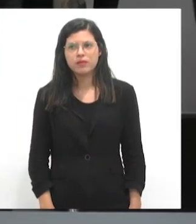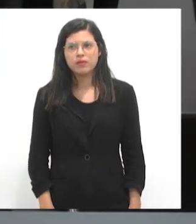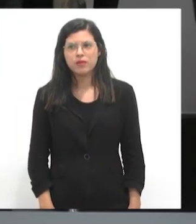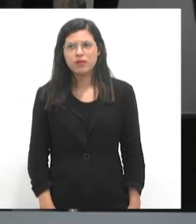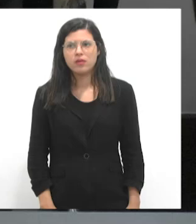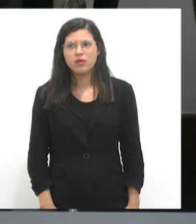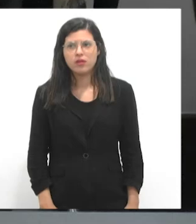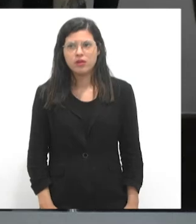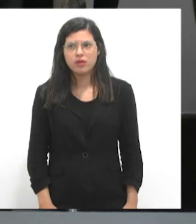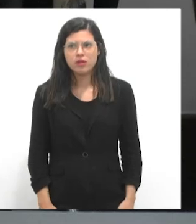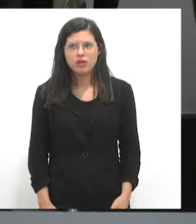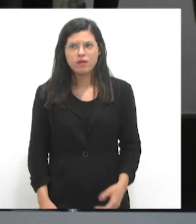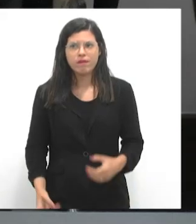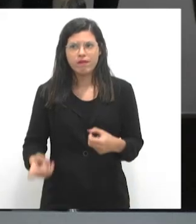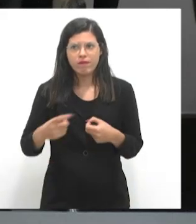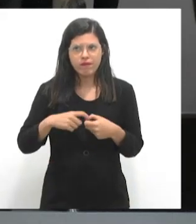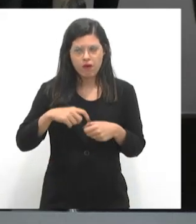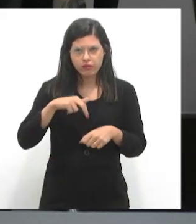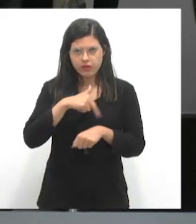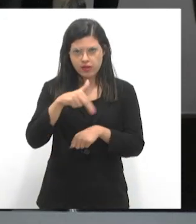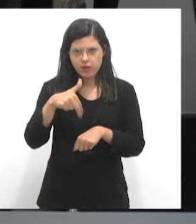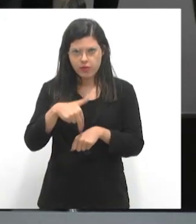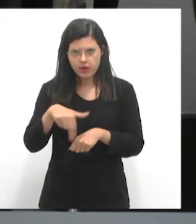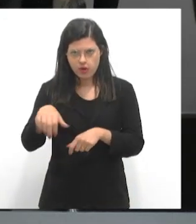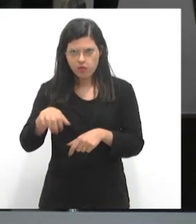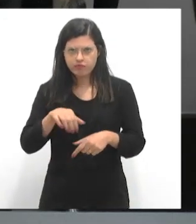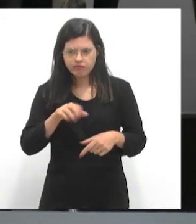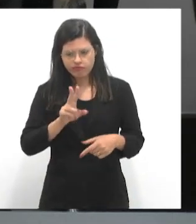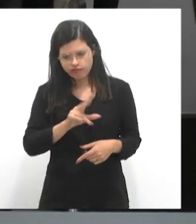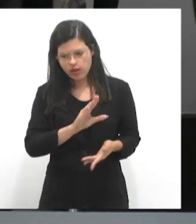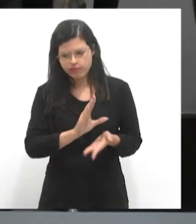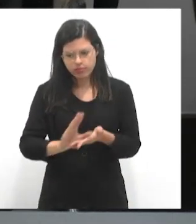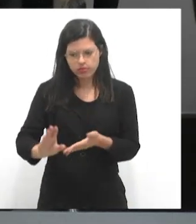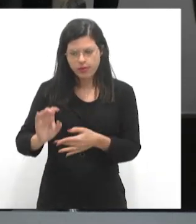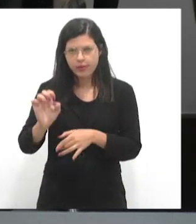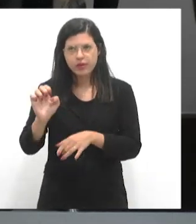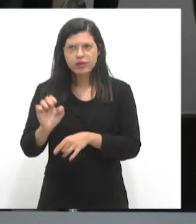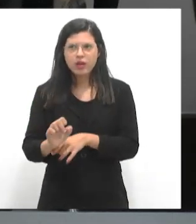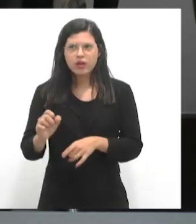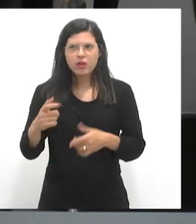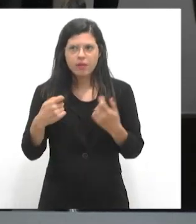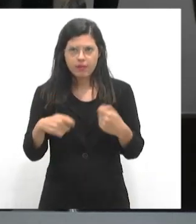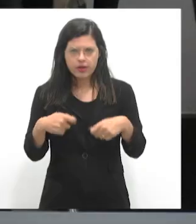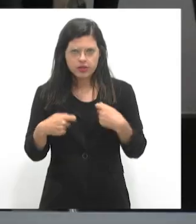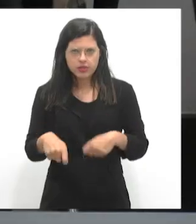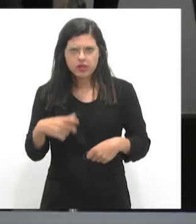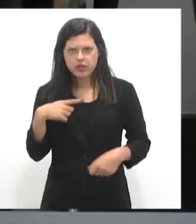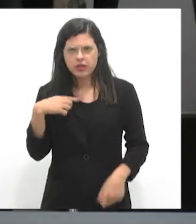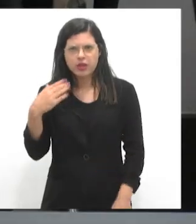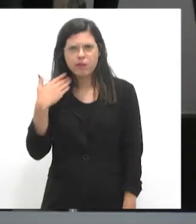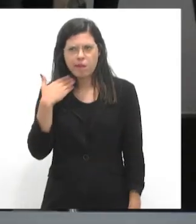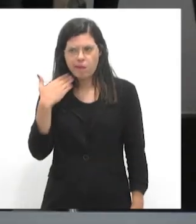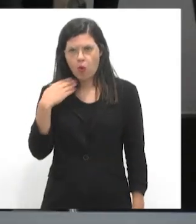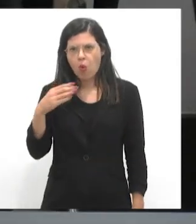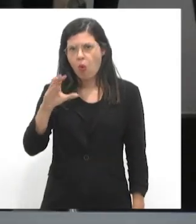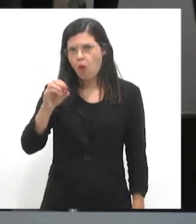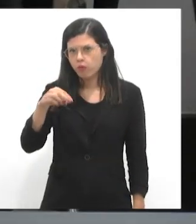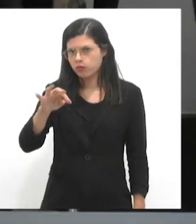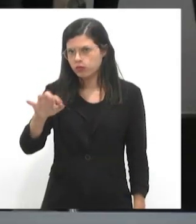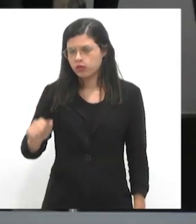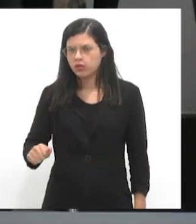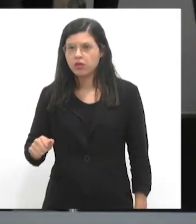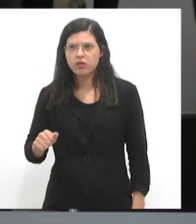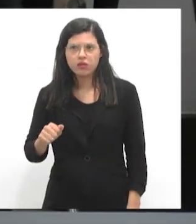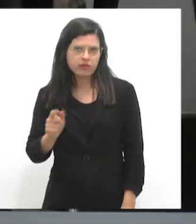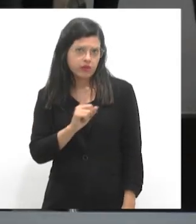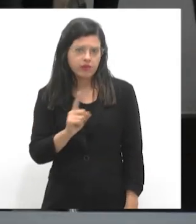volta da União para o Estado. É um princípio constitucional. Tem que ter conta específica? Não. O FPE, Fundo